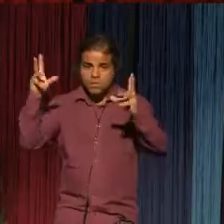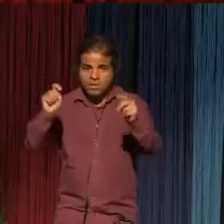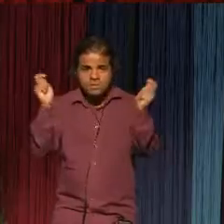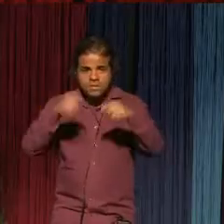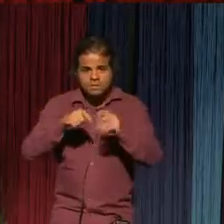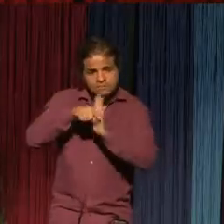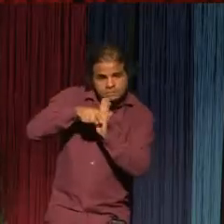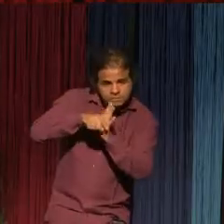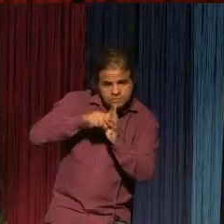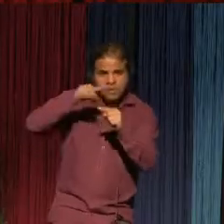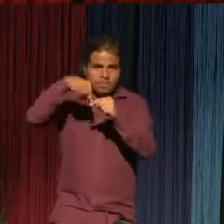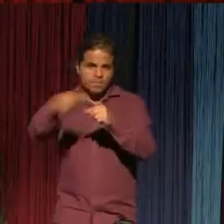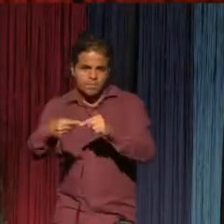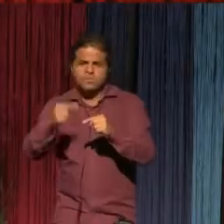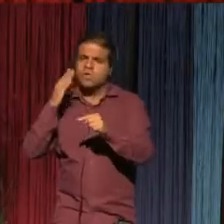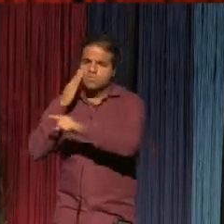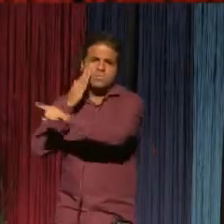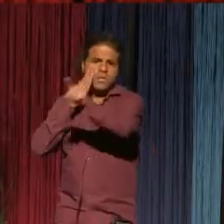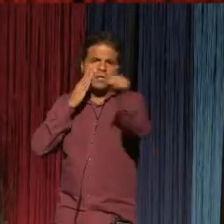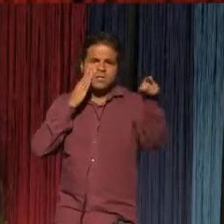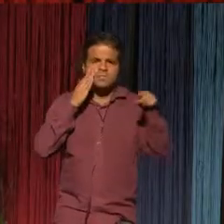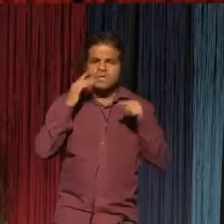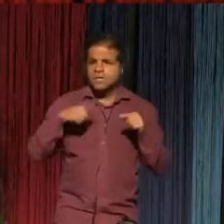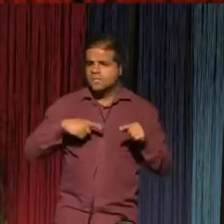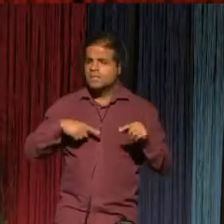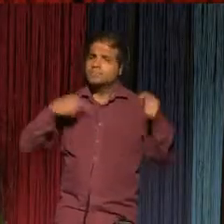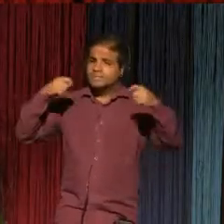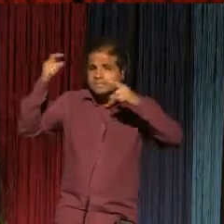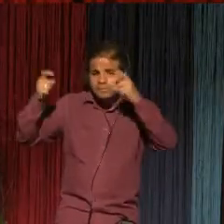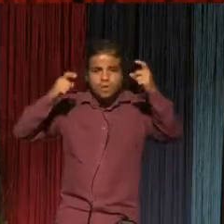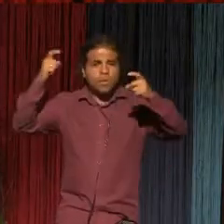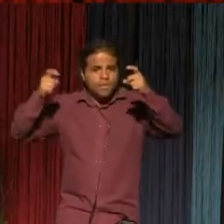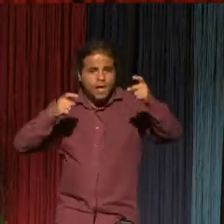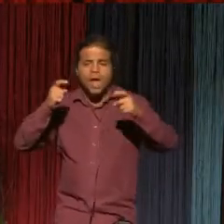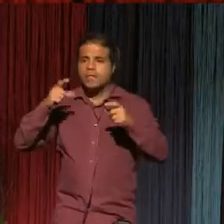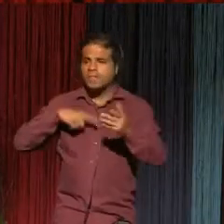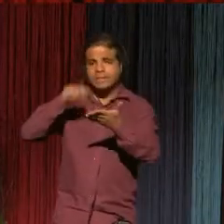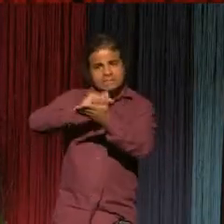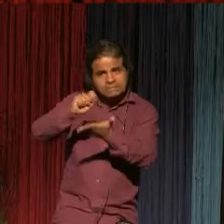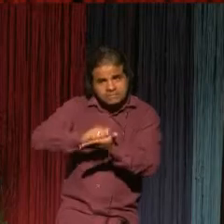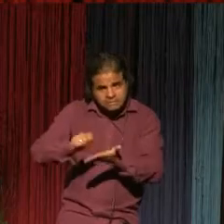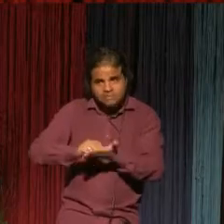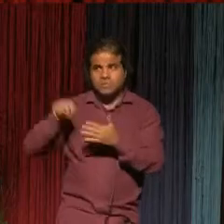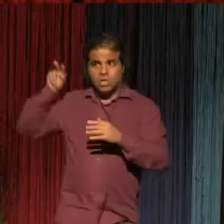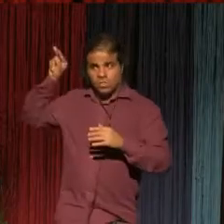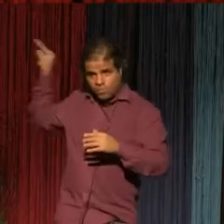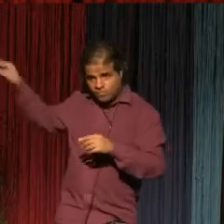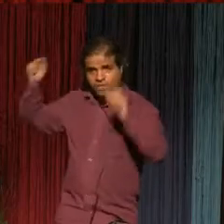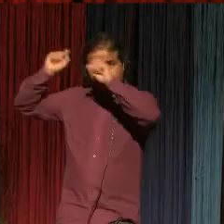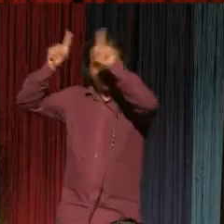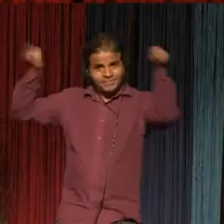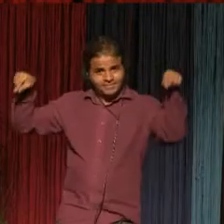possam consultar depois, sem que vocês tenham que se preocupar em tomar notas do que vocês estão vendo na